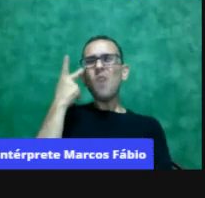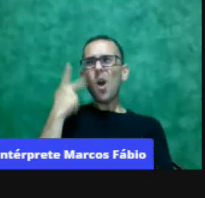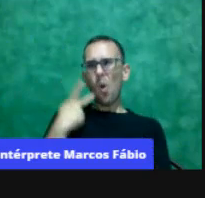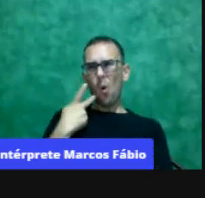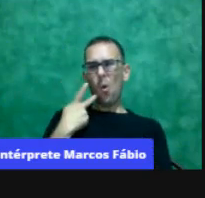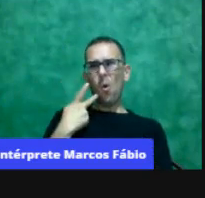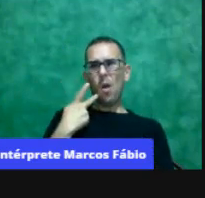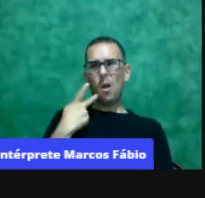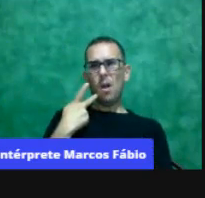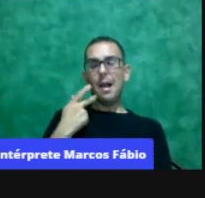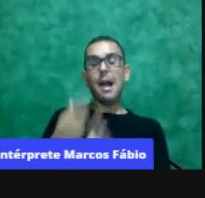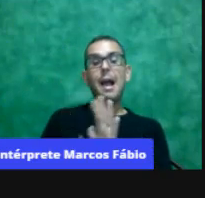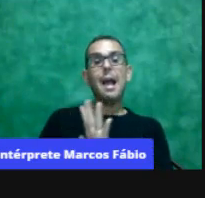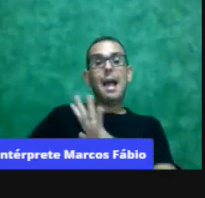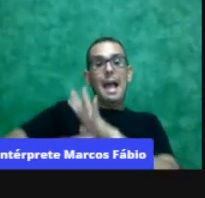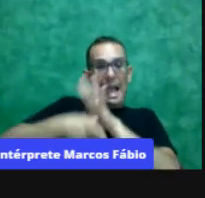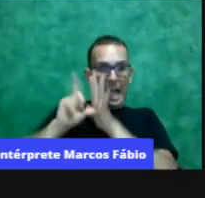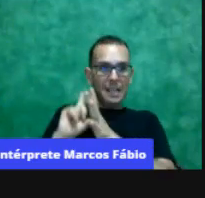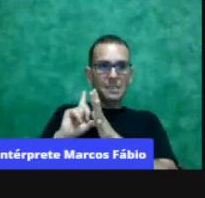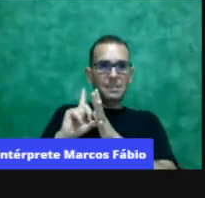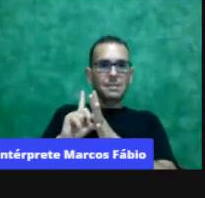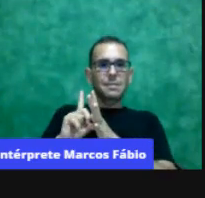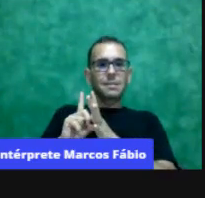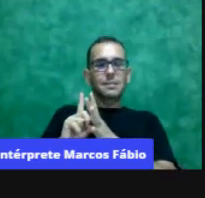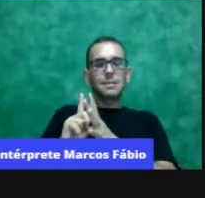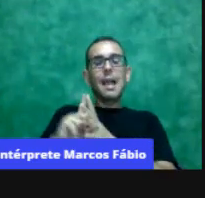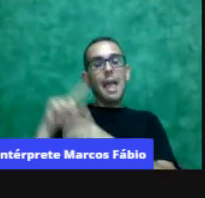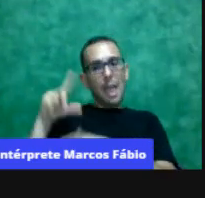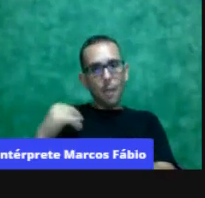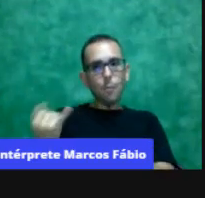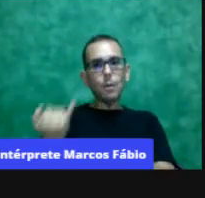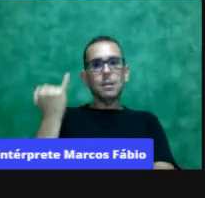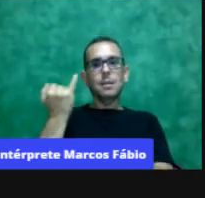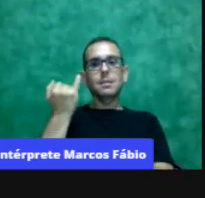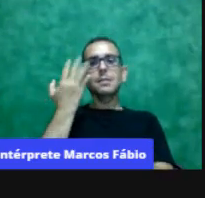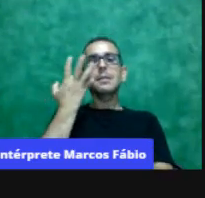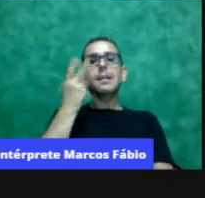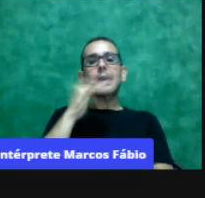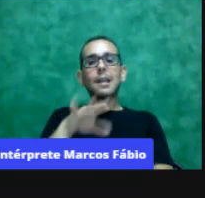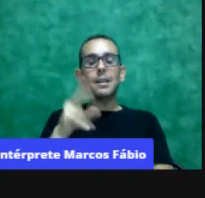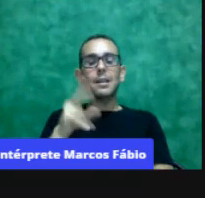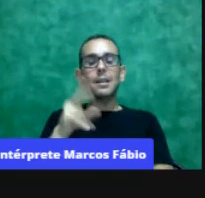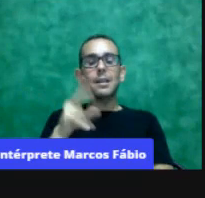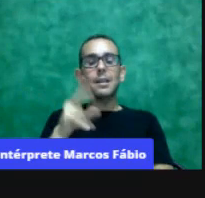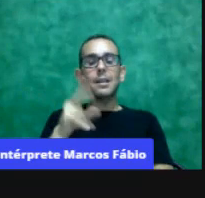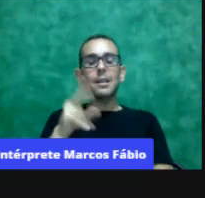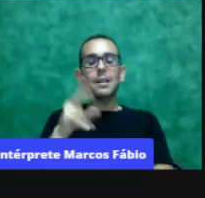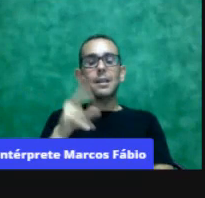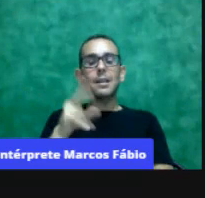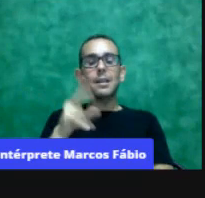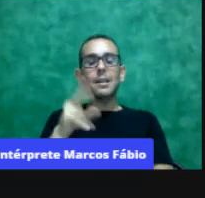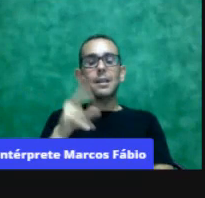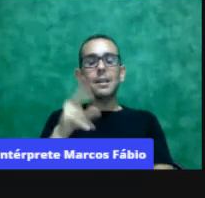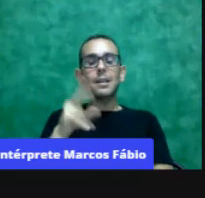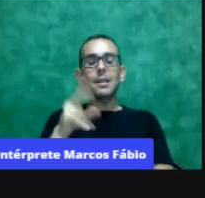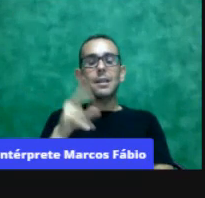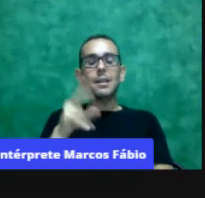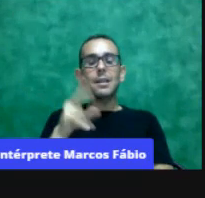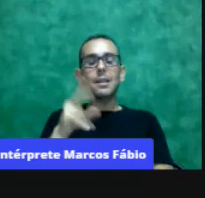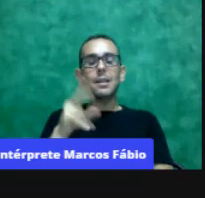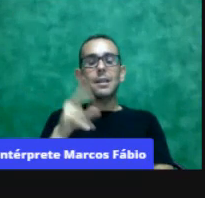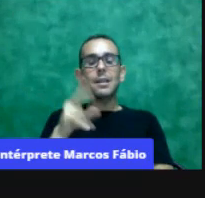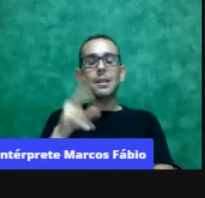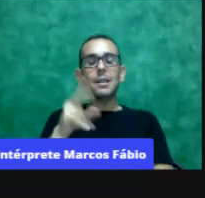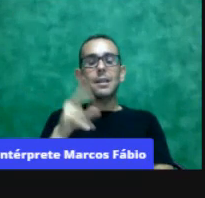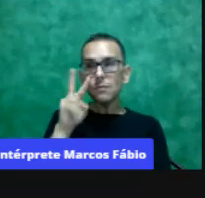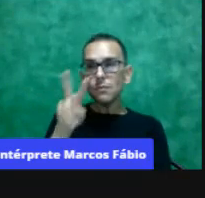aparecer, antes de aparecer, de criar um bonequinho, é importante que a criança veja, que você converse com ela, que ela